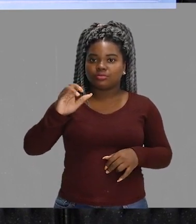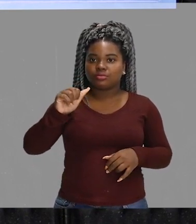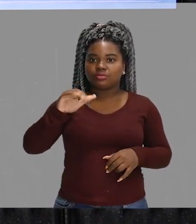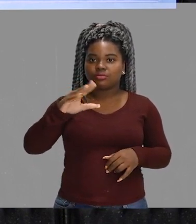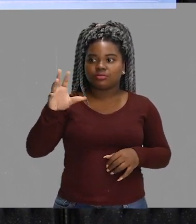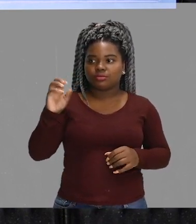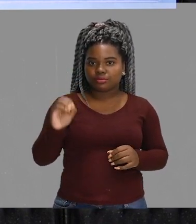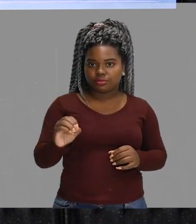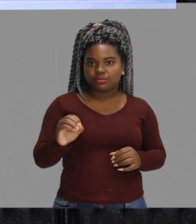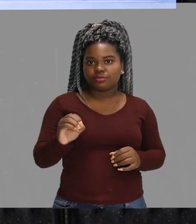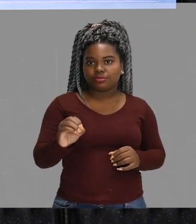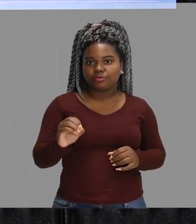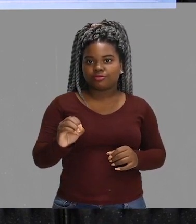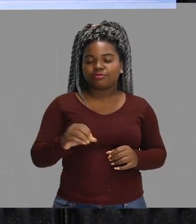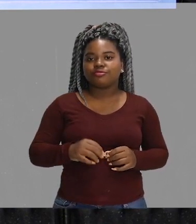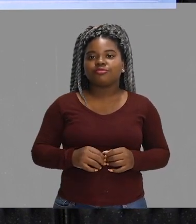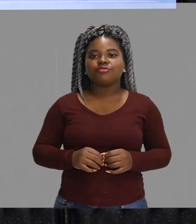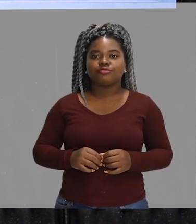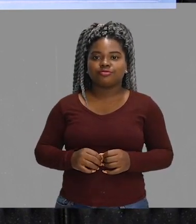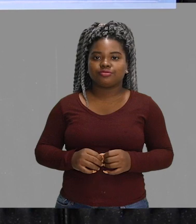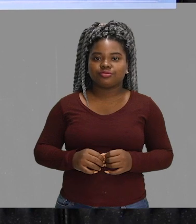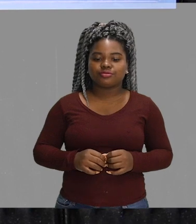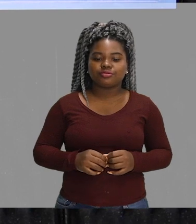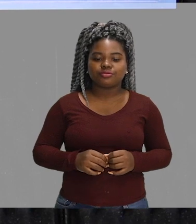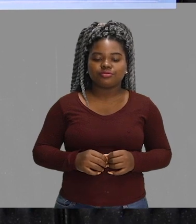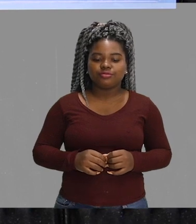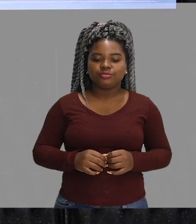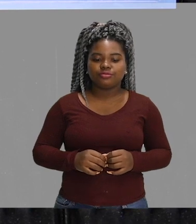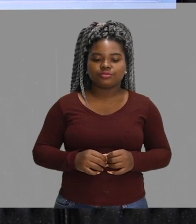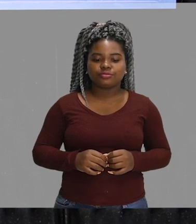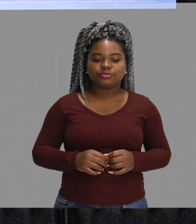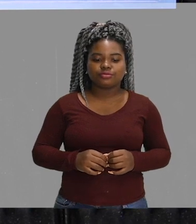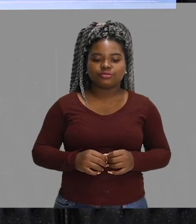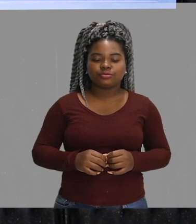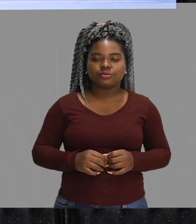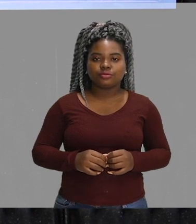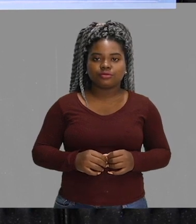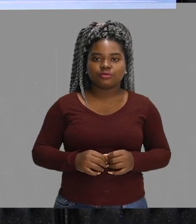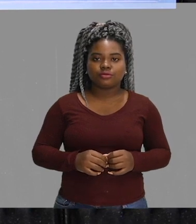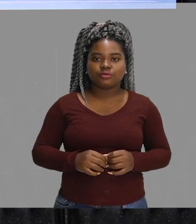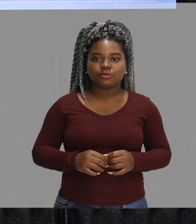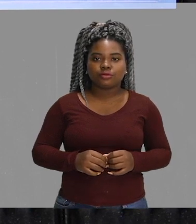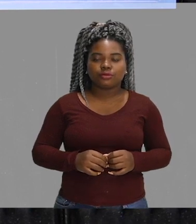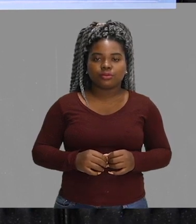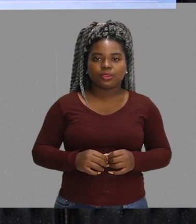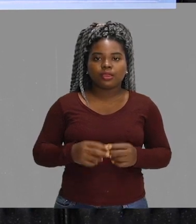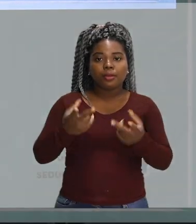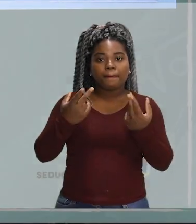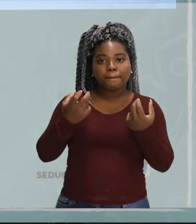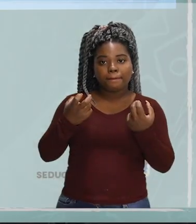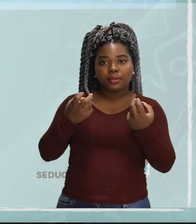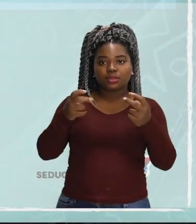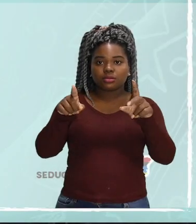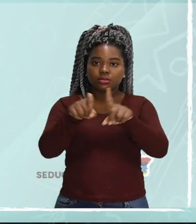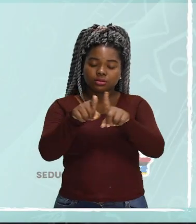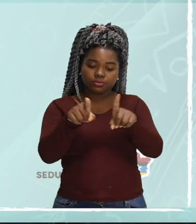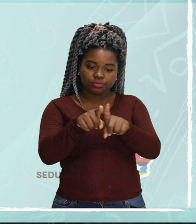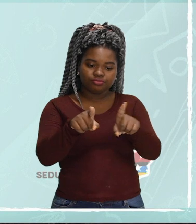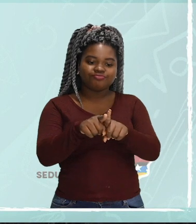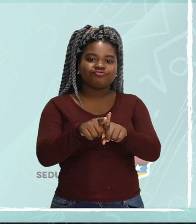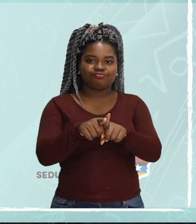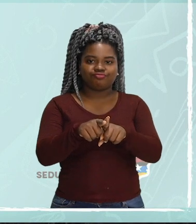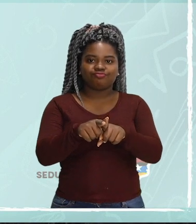que significa essa simbologia? 3p1. Então, olha só. O 3, que é o